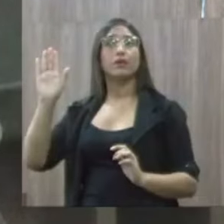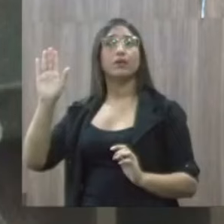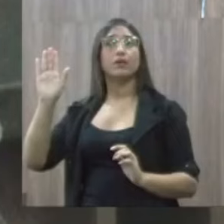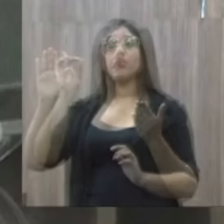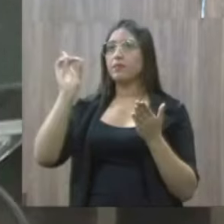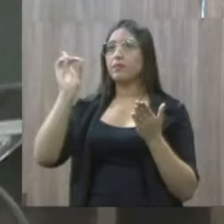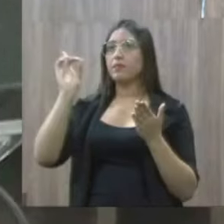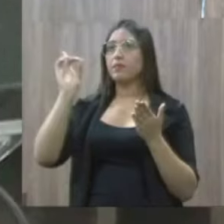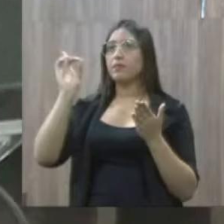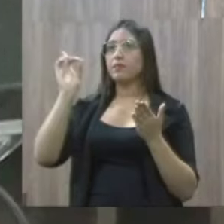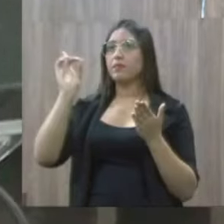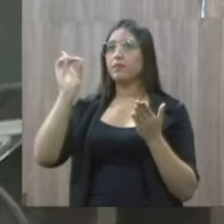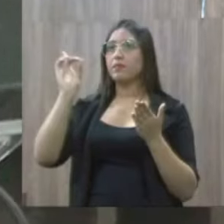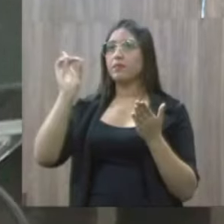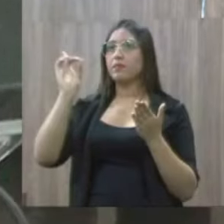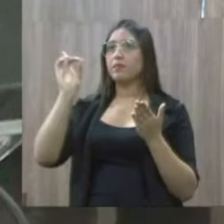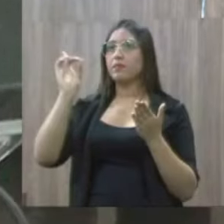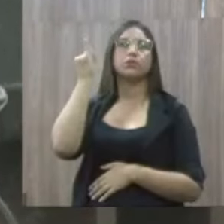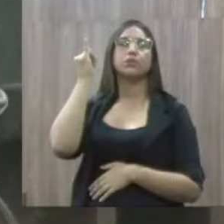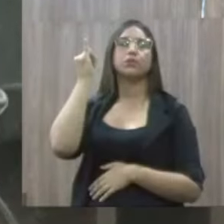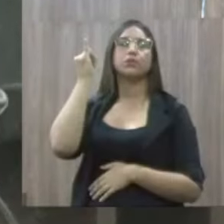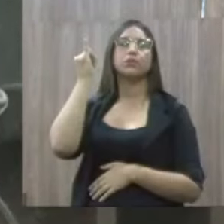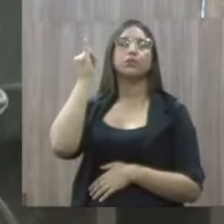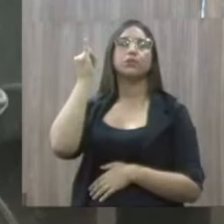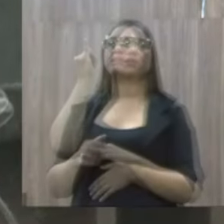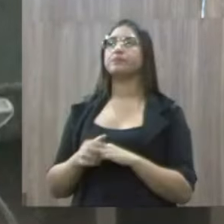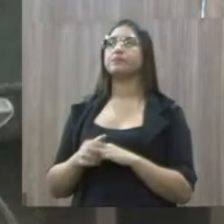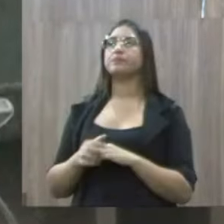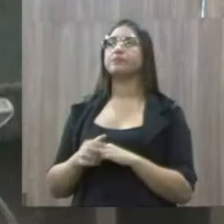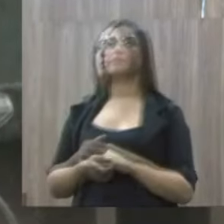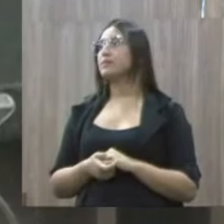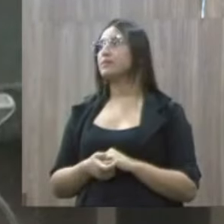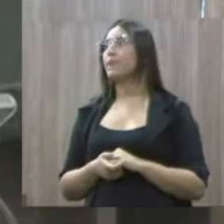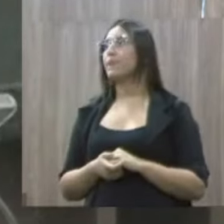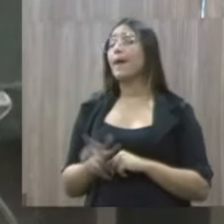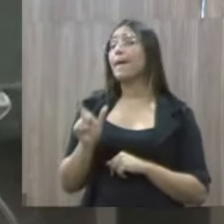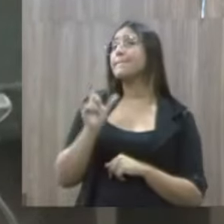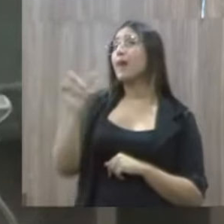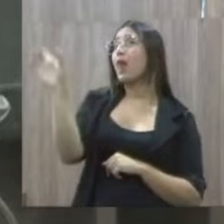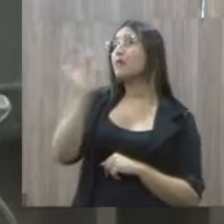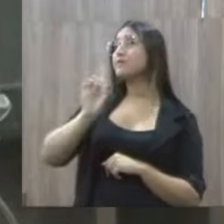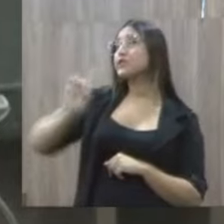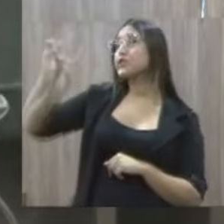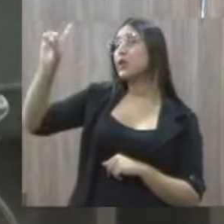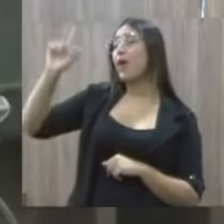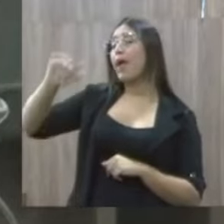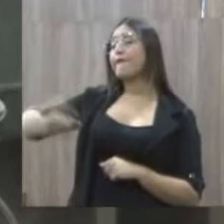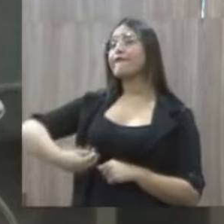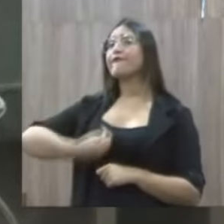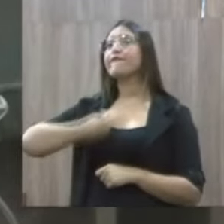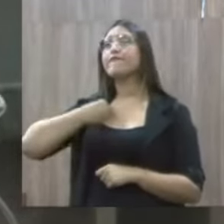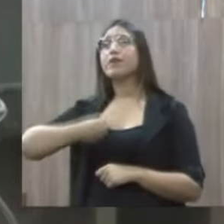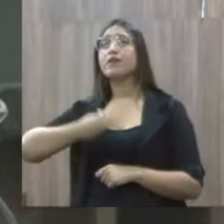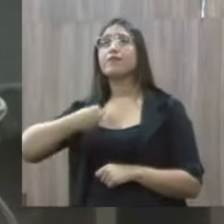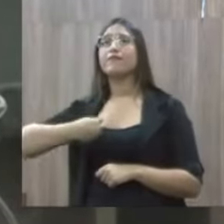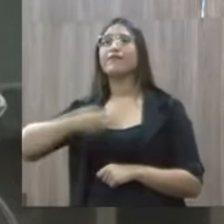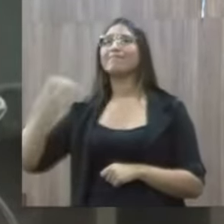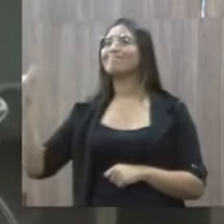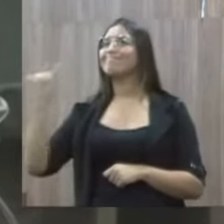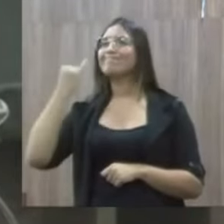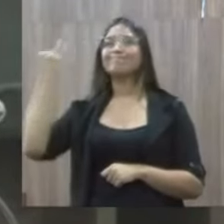eu acho muito interessante, que ela diz o seguinte: a palavra de Deus, ela é viva e